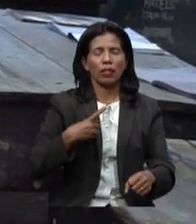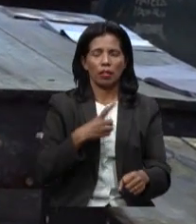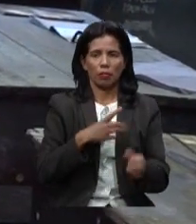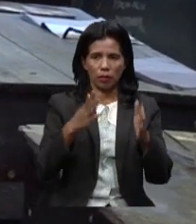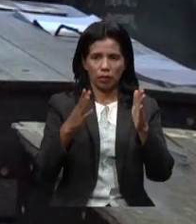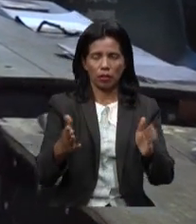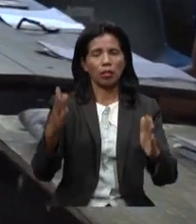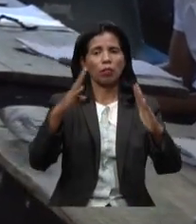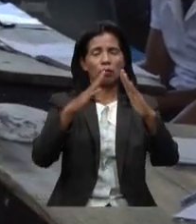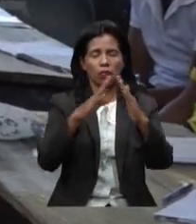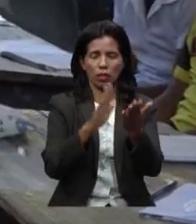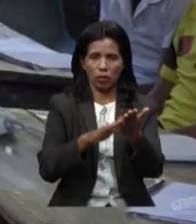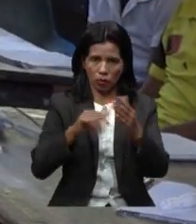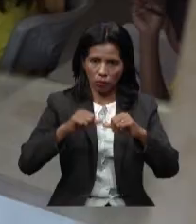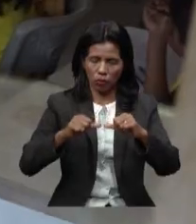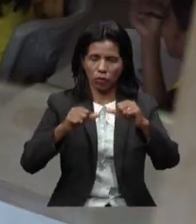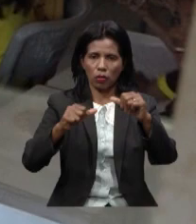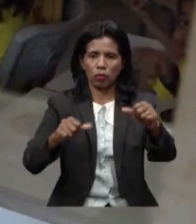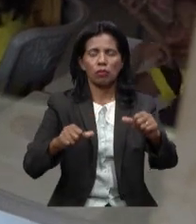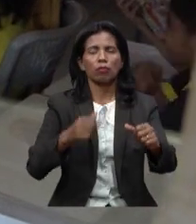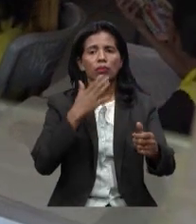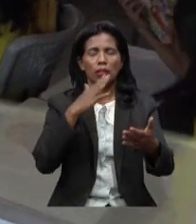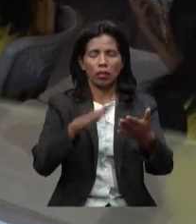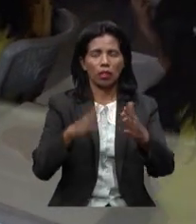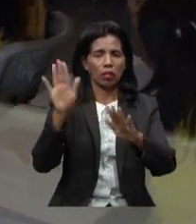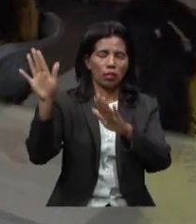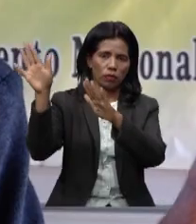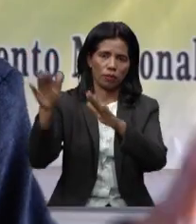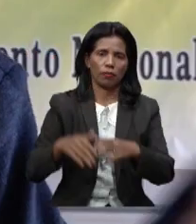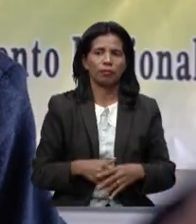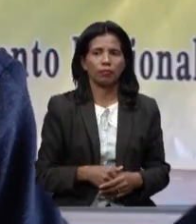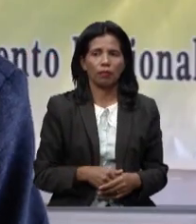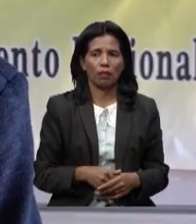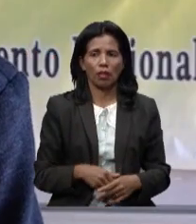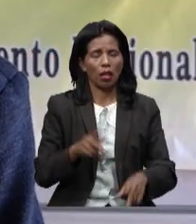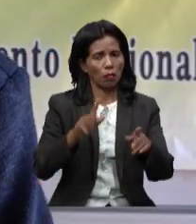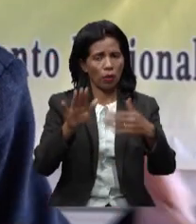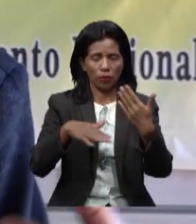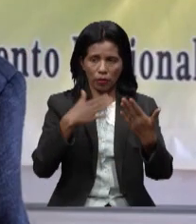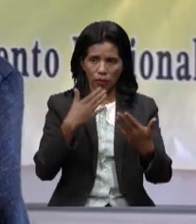condição escola nebe continua grave e a área remotas no urbana. Cidadão hotu,